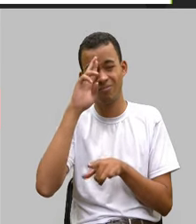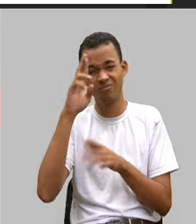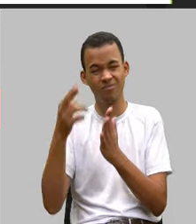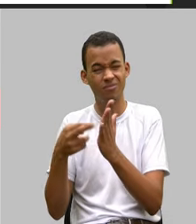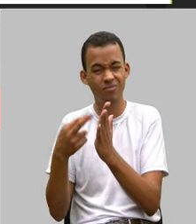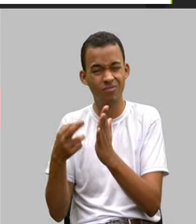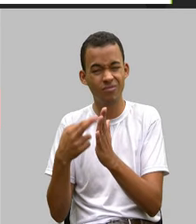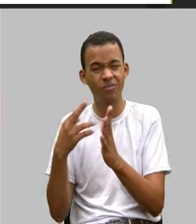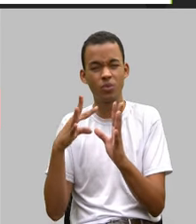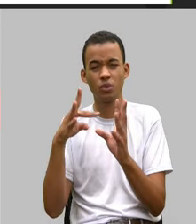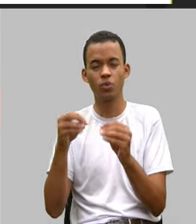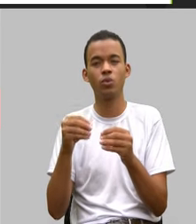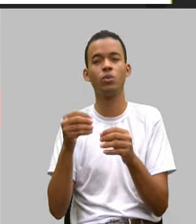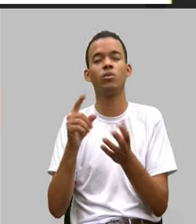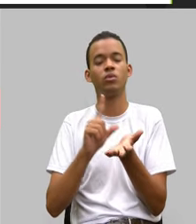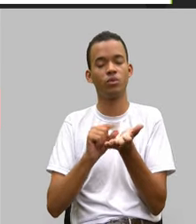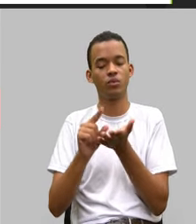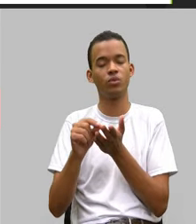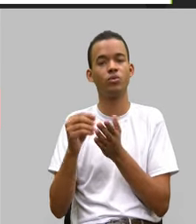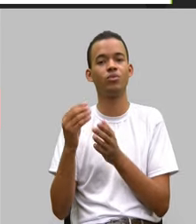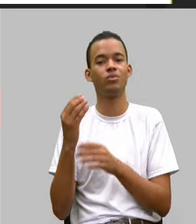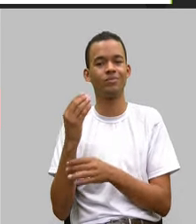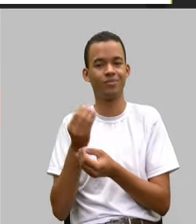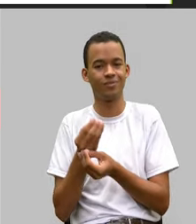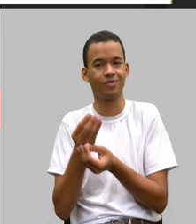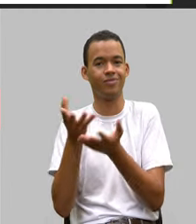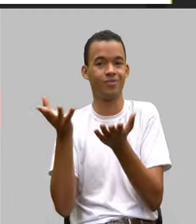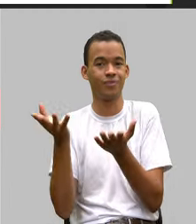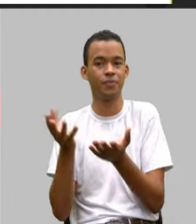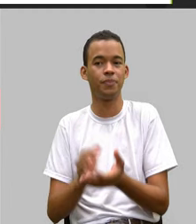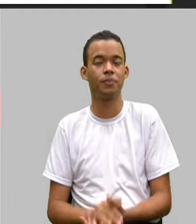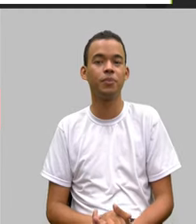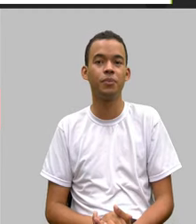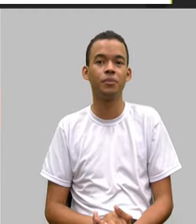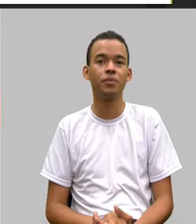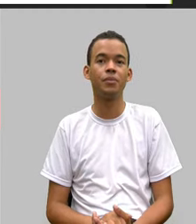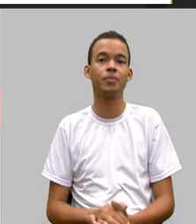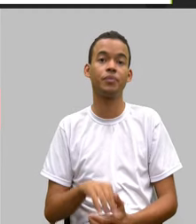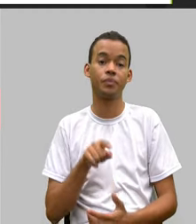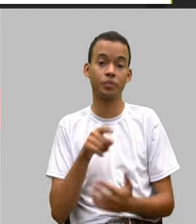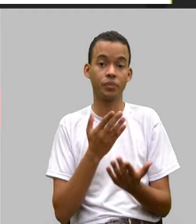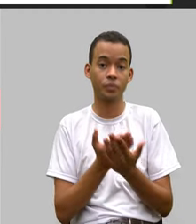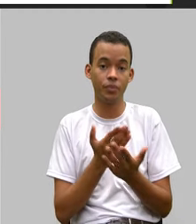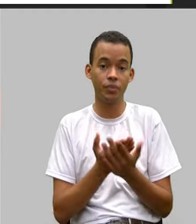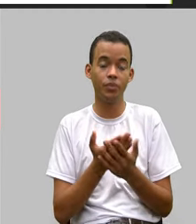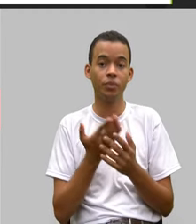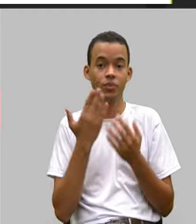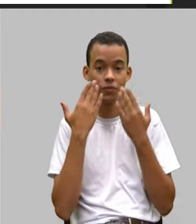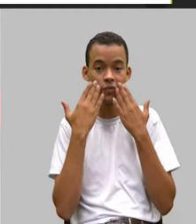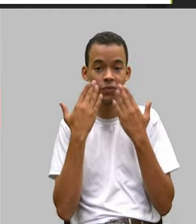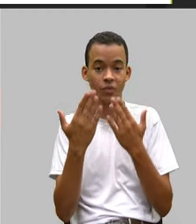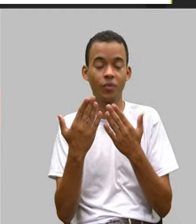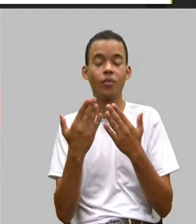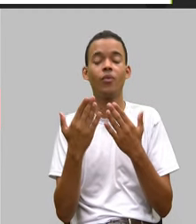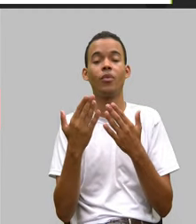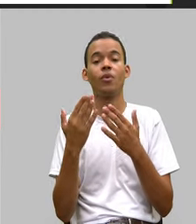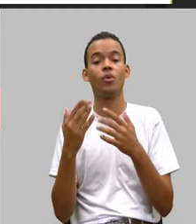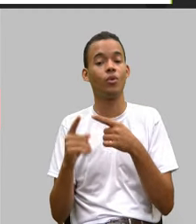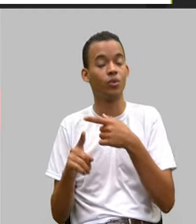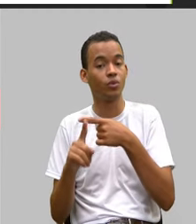aí não paramos aí esse estudo mostrou um benefício de uma melhora dos pacientes no déficit de atensão e